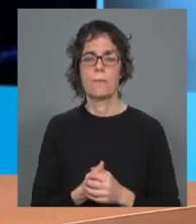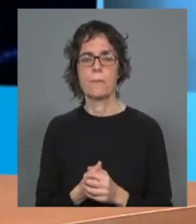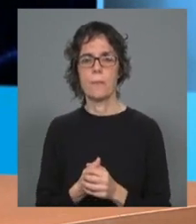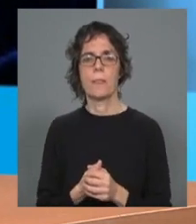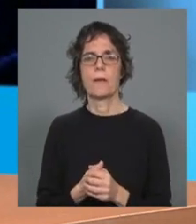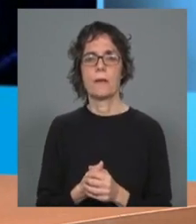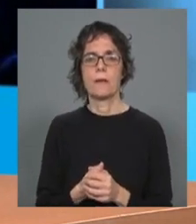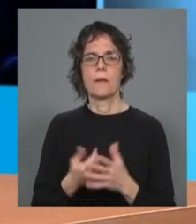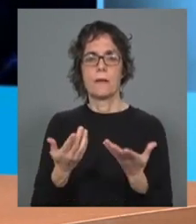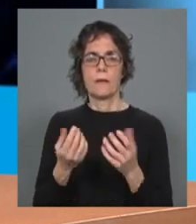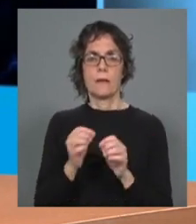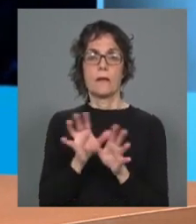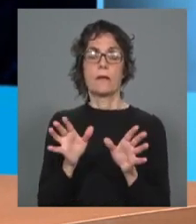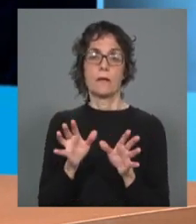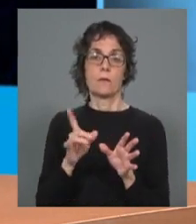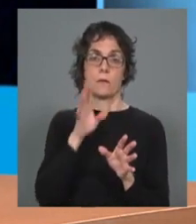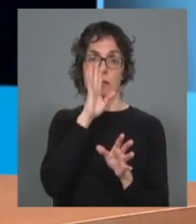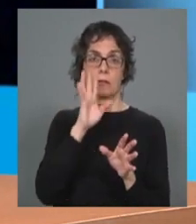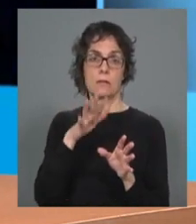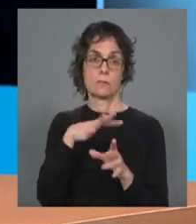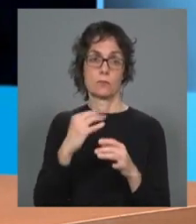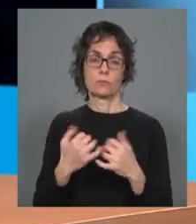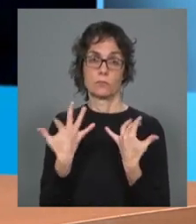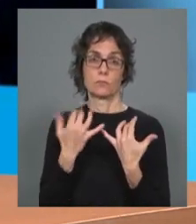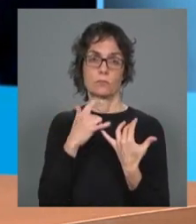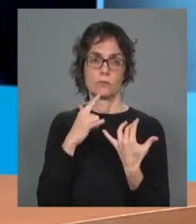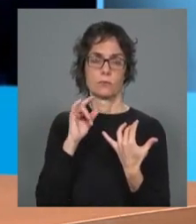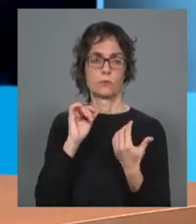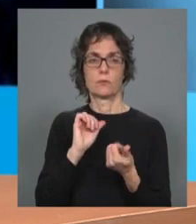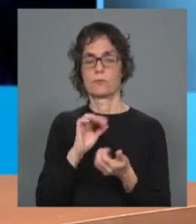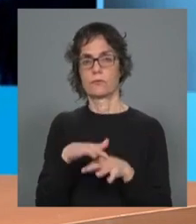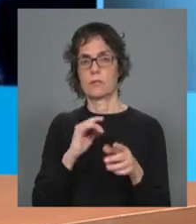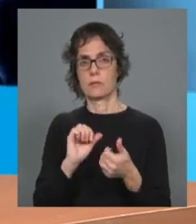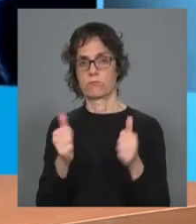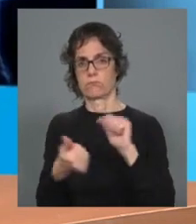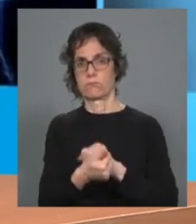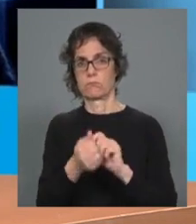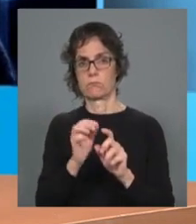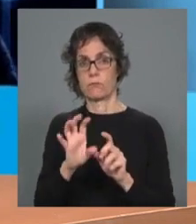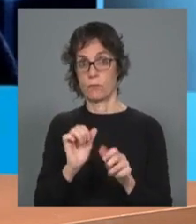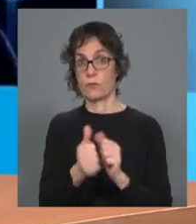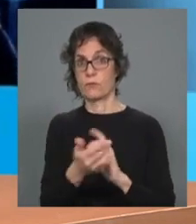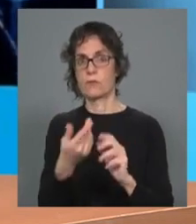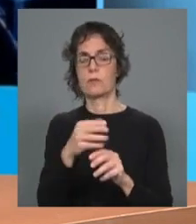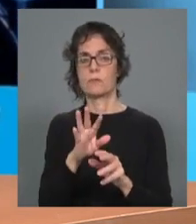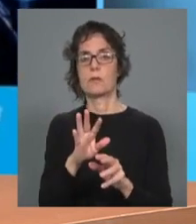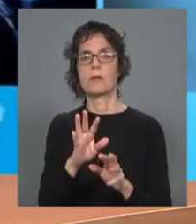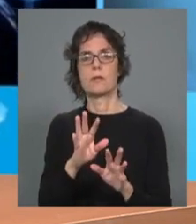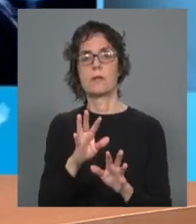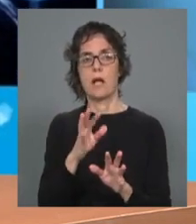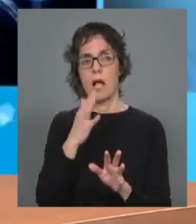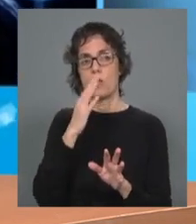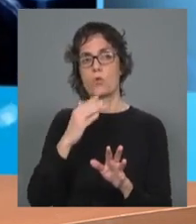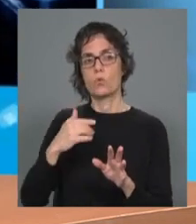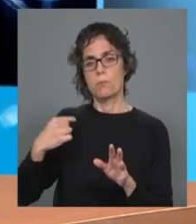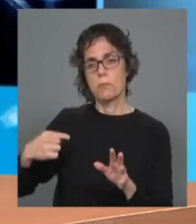surto iria obrigar-nos a outro tipo de atuação, mas pela atividade corrente, de facto, tinha que haver algum critério e